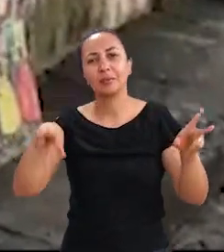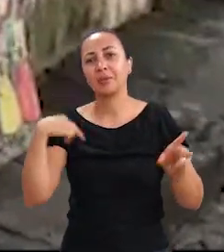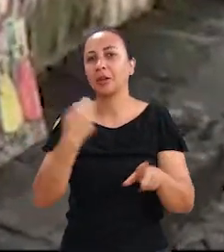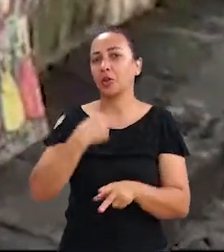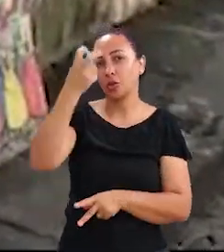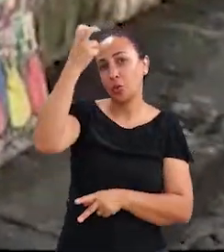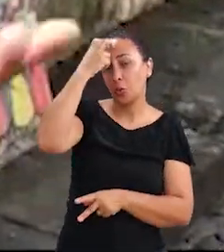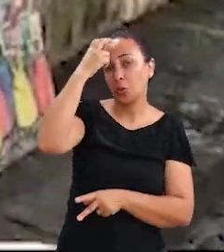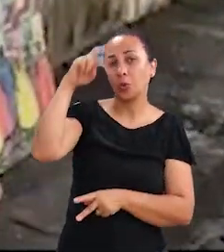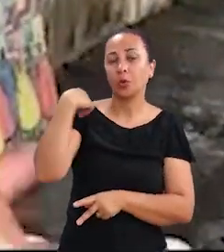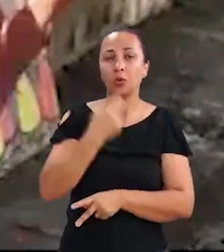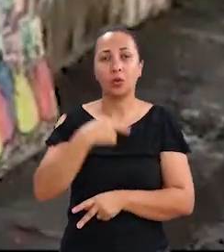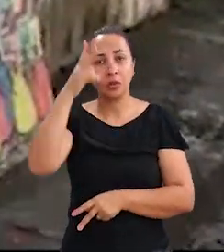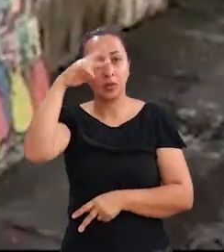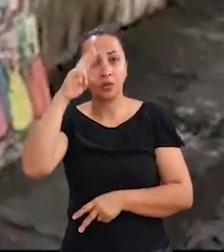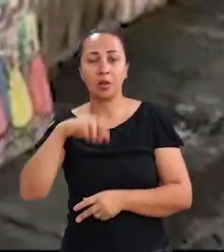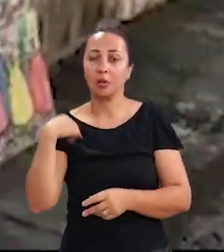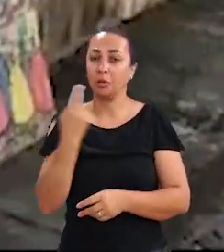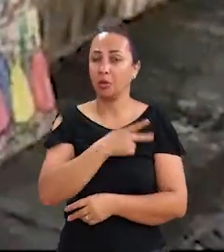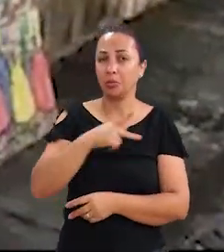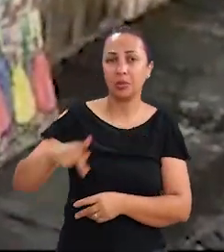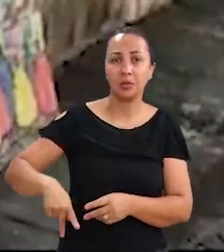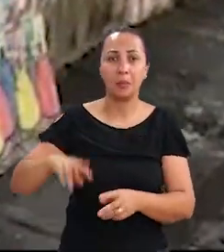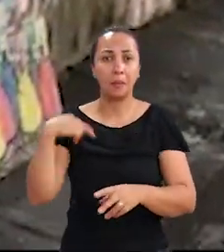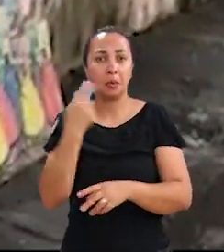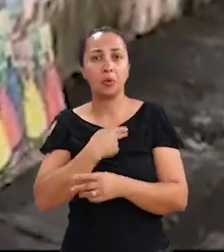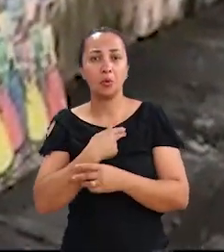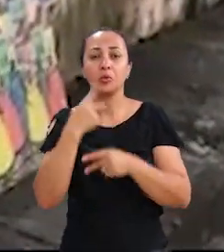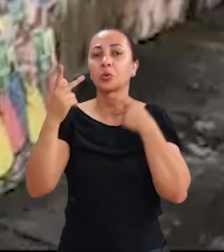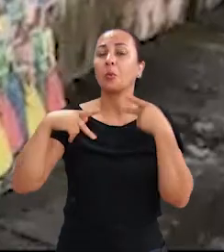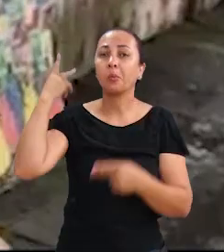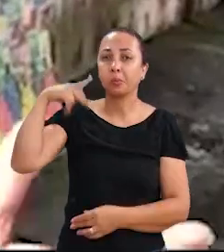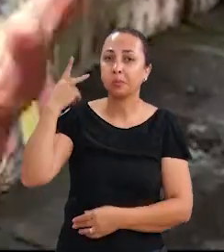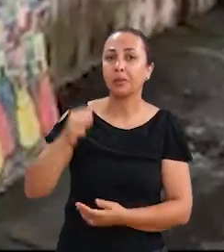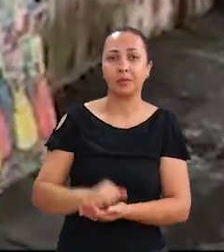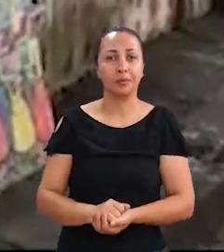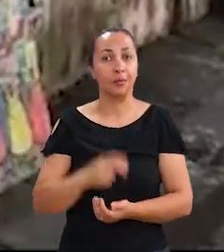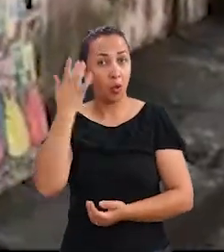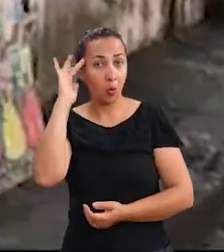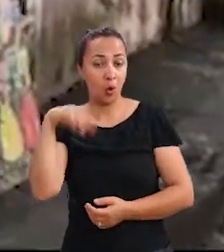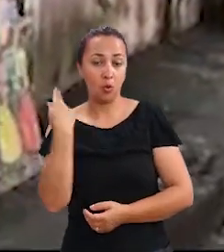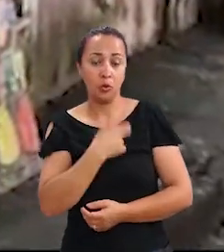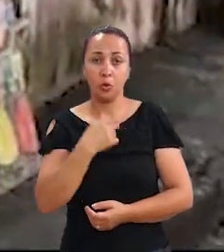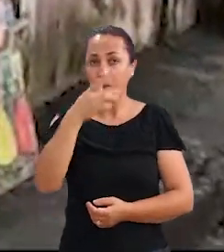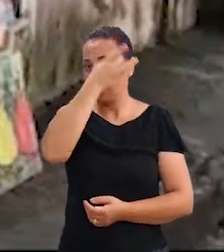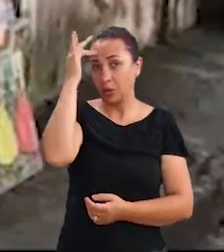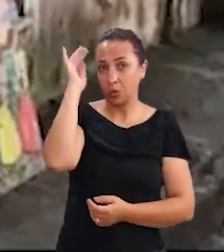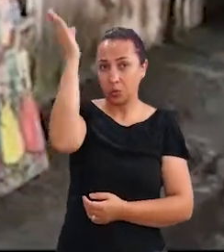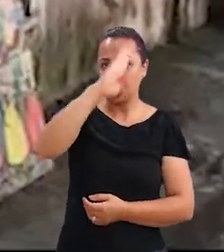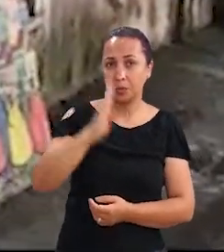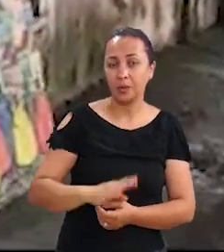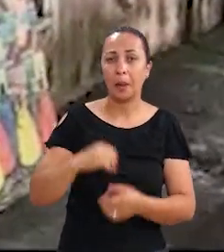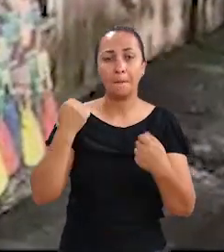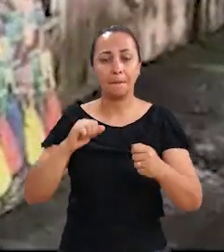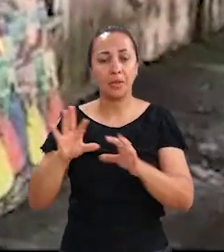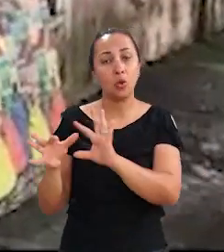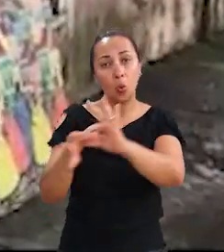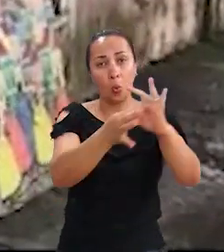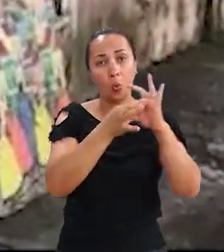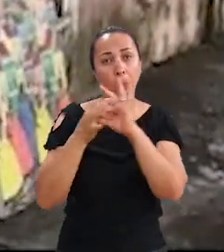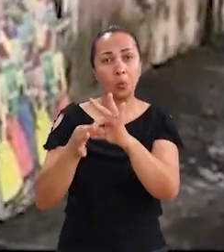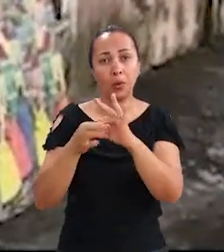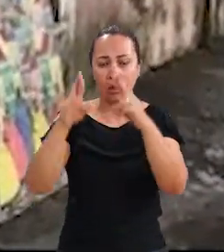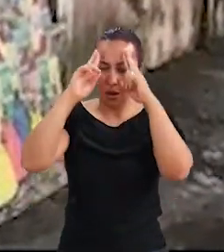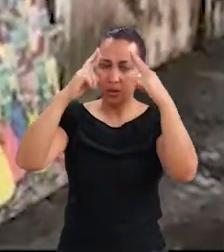nossa cultura, pela nossa história, pelas nossas presidências, pelos nossos políticos. Eu acho que nós, brasileiros, temos que nos